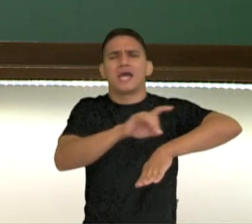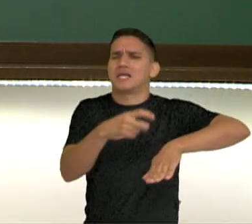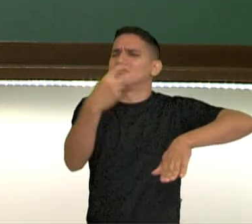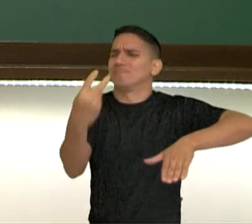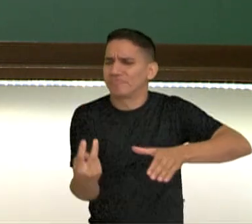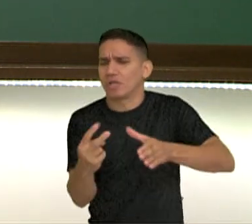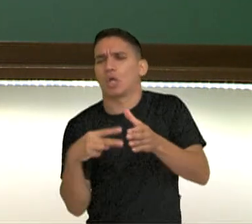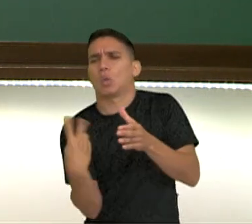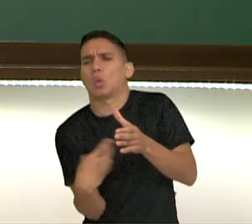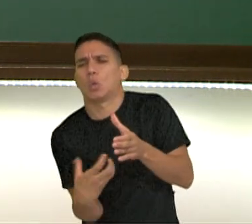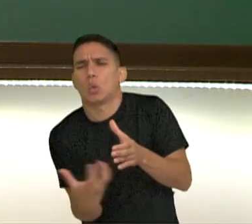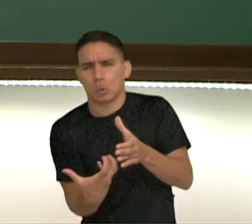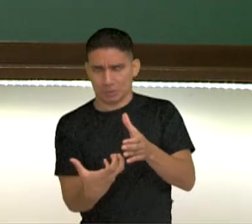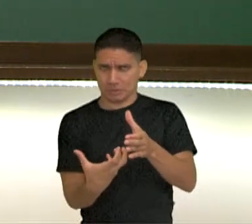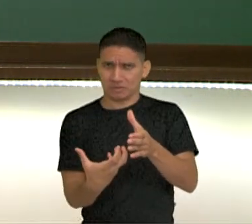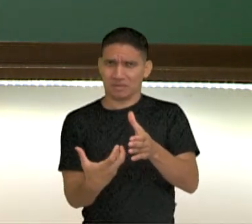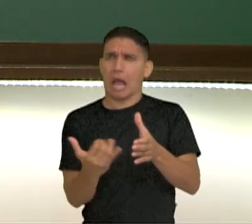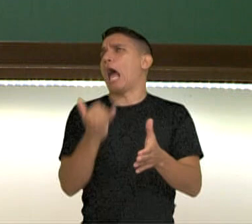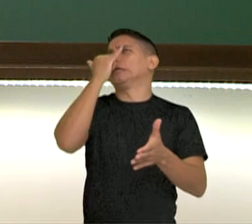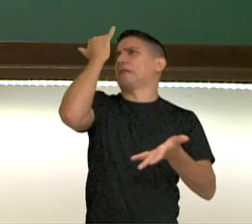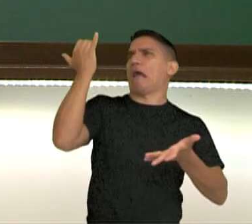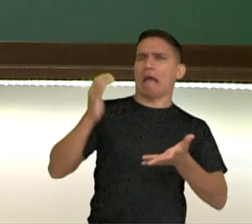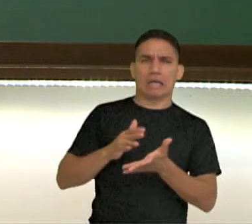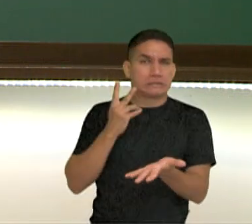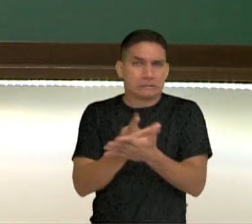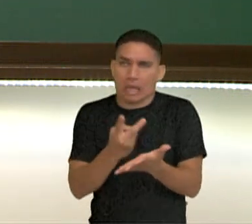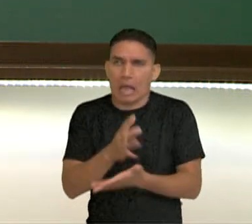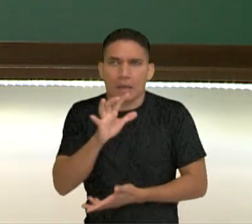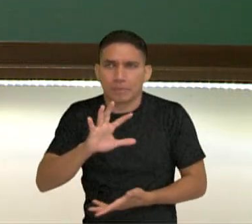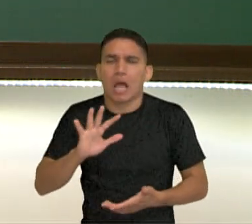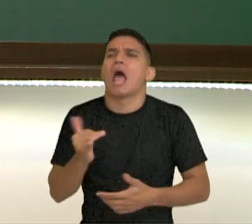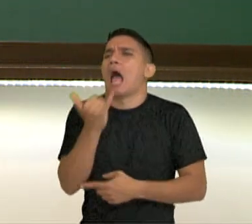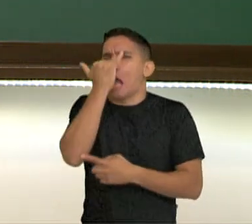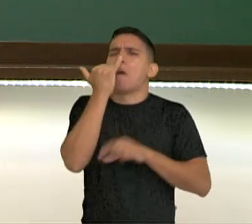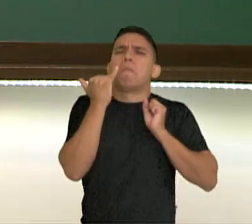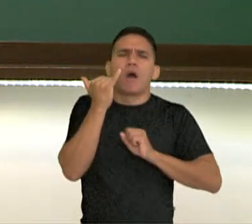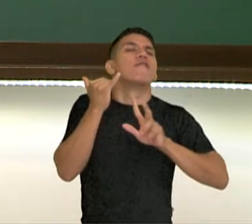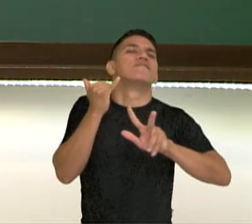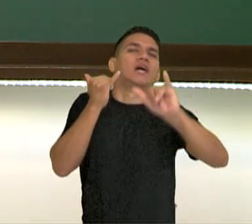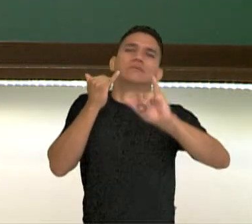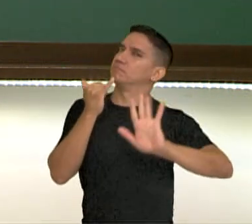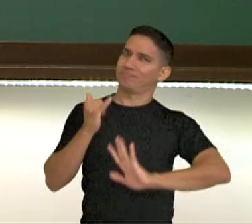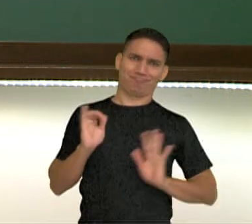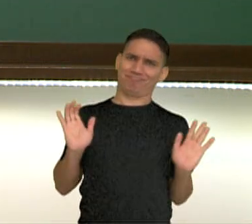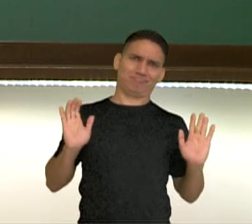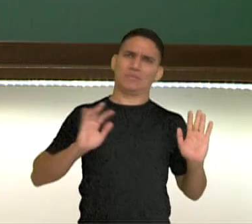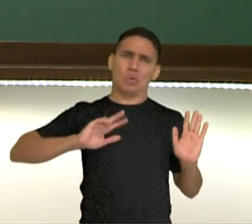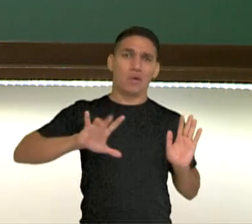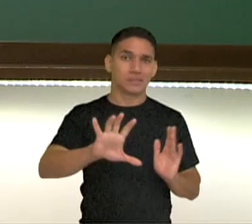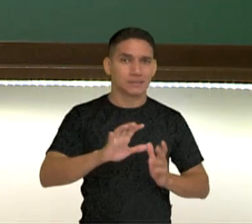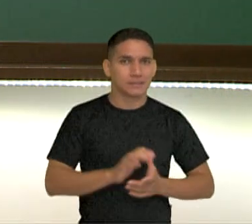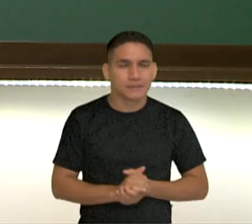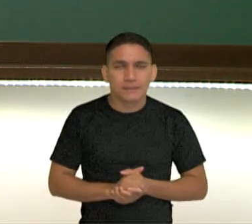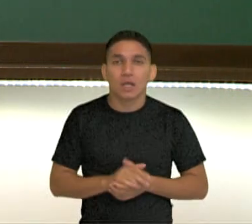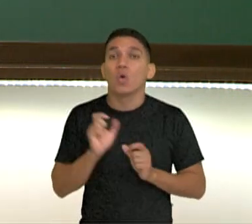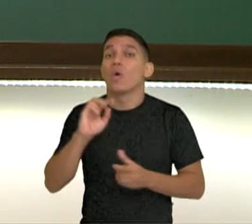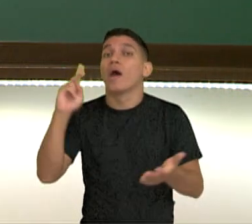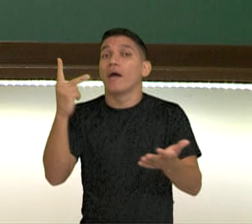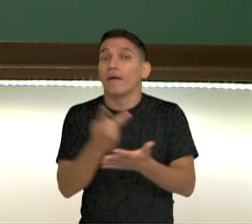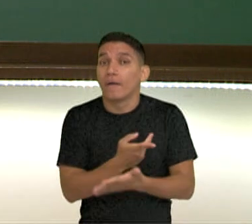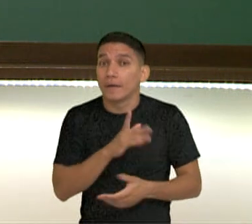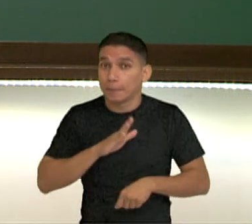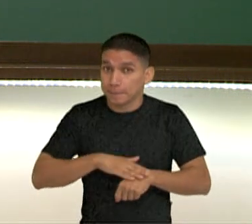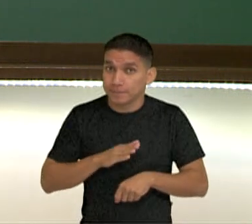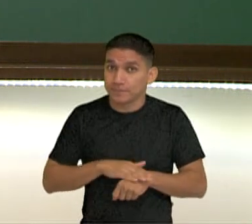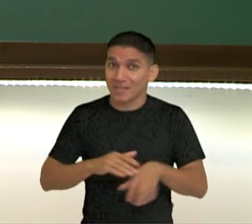perde porque é azar, porque sempre que uma coisa pode dar errado, ela vai dar errado. Não necessariamente. O que acontece aqui?